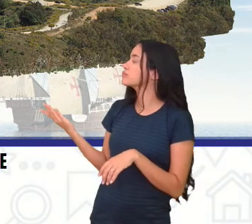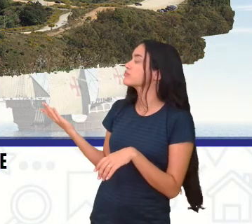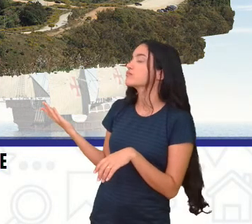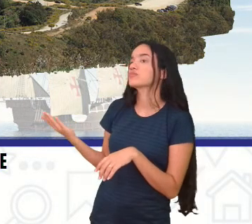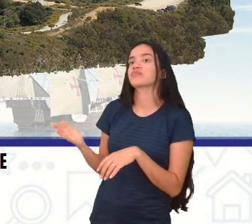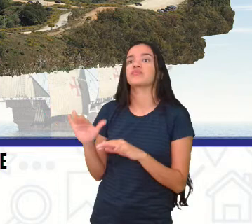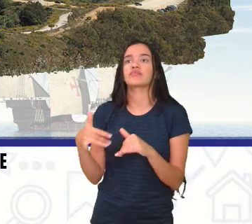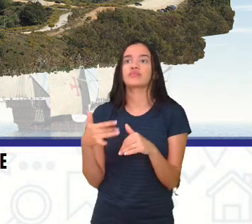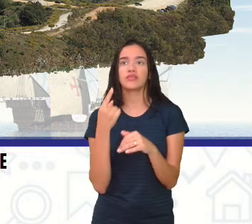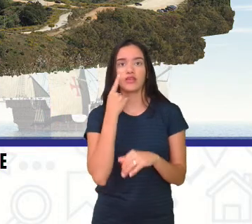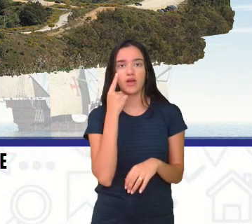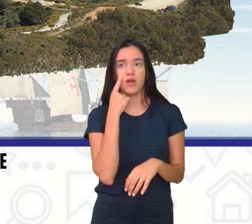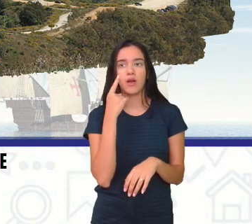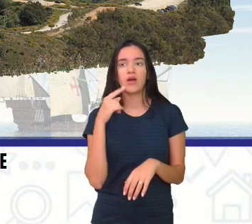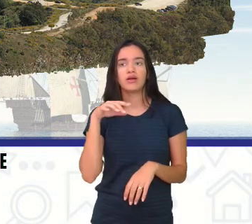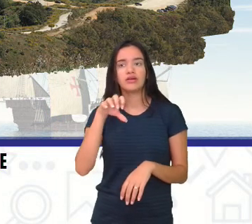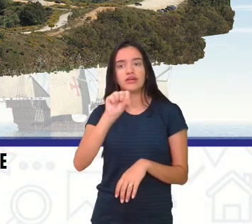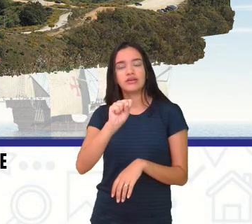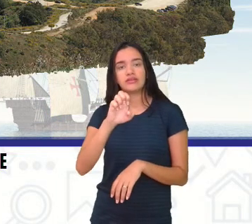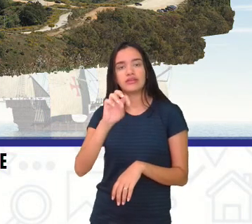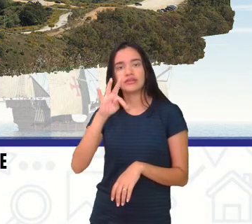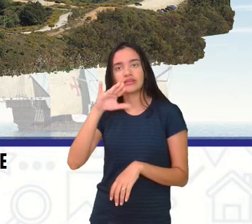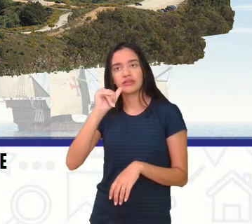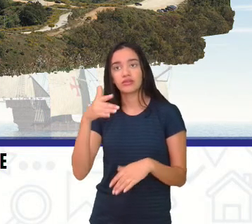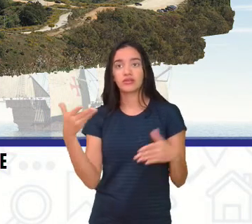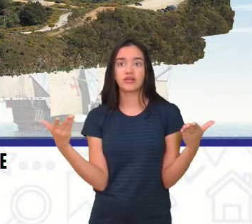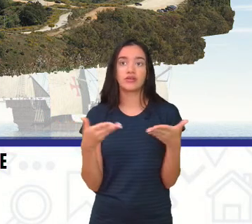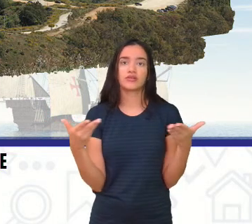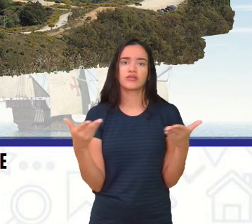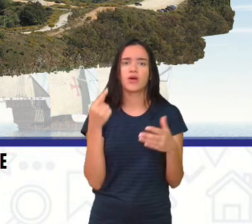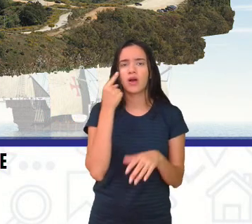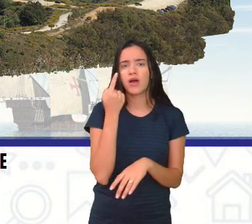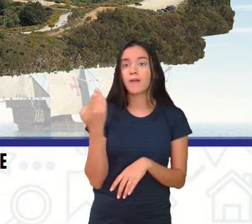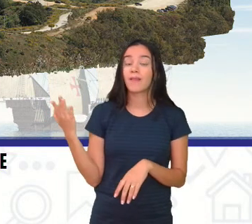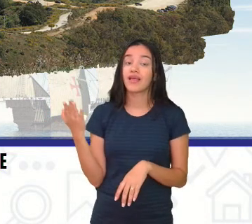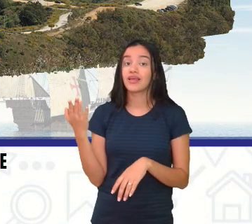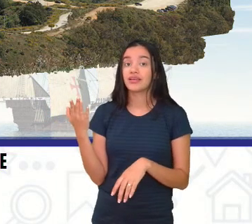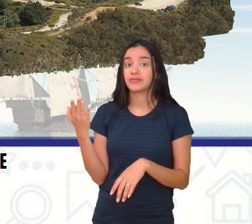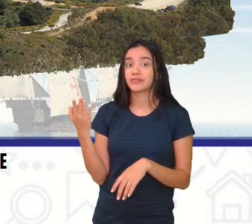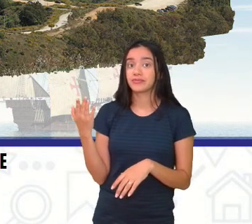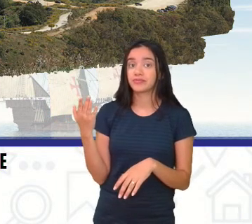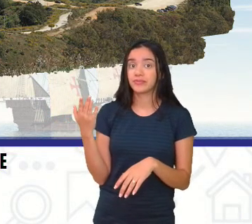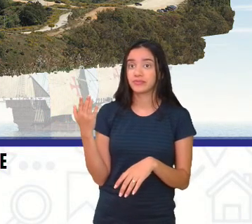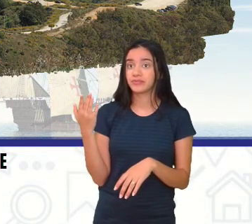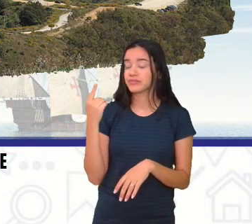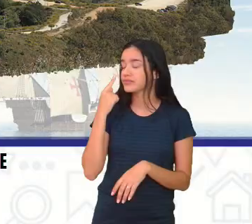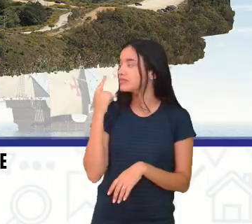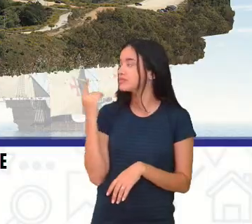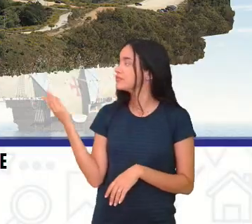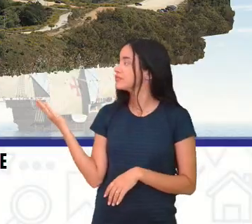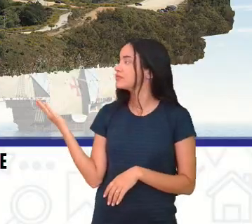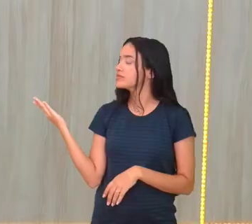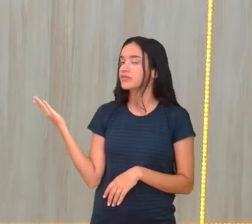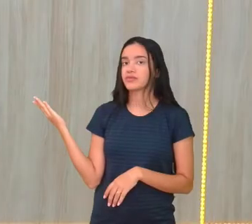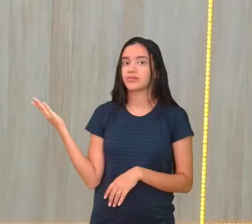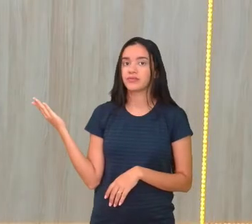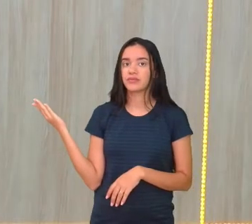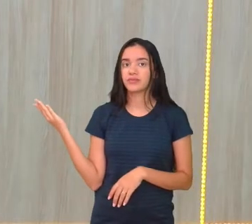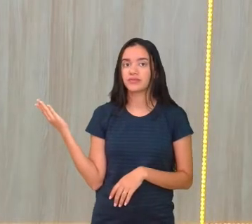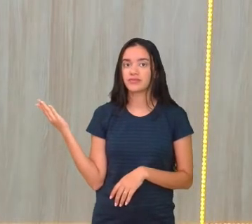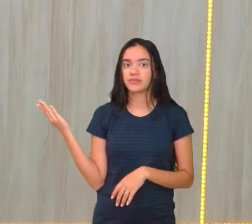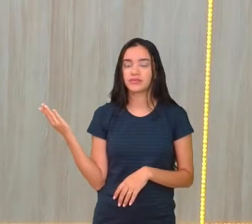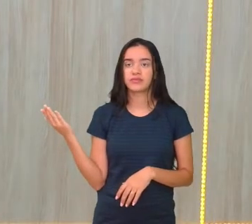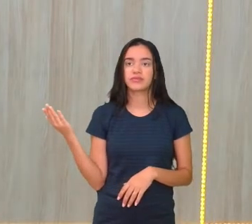região de Ceuta atual, ó. Observa aqui, ó, é esse território aqui, ó, certo? Aqui, ó,